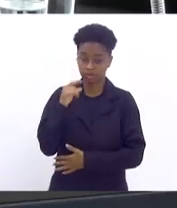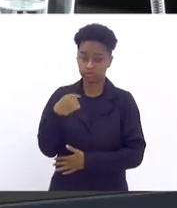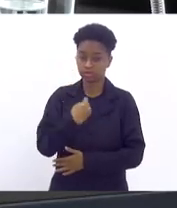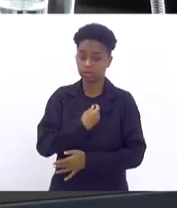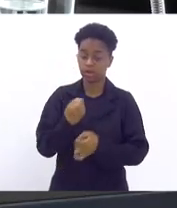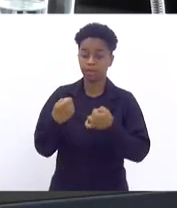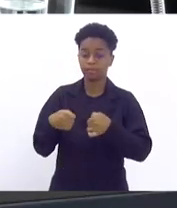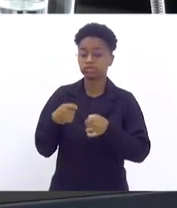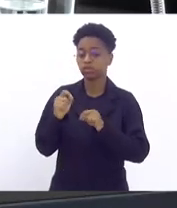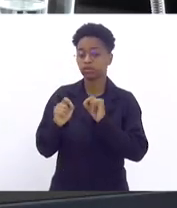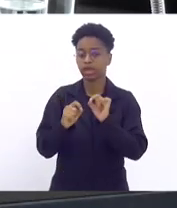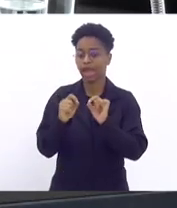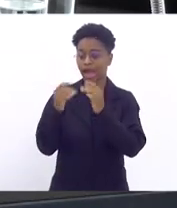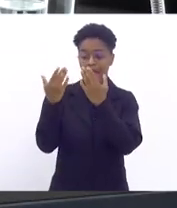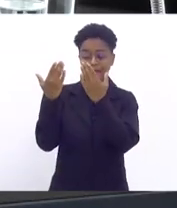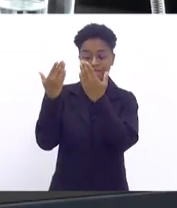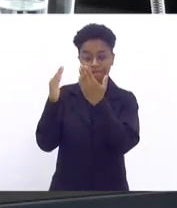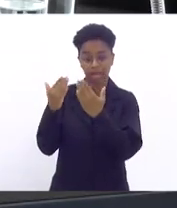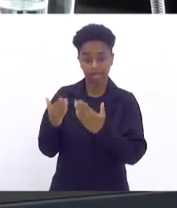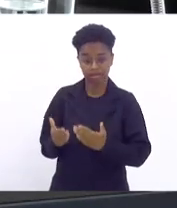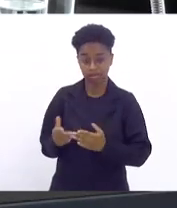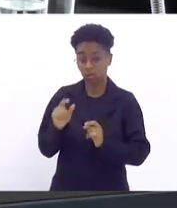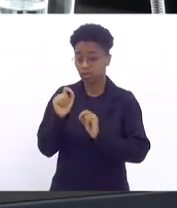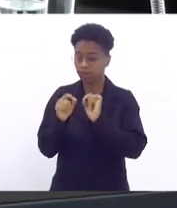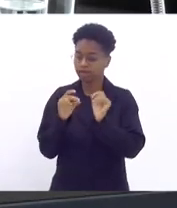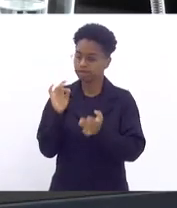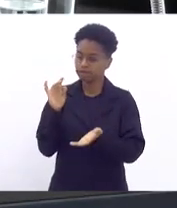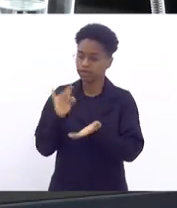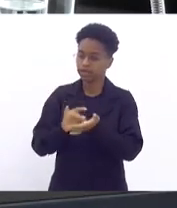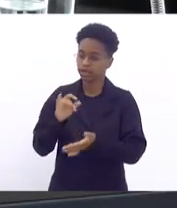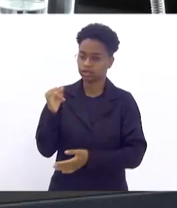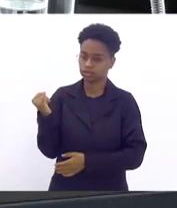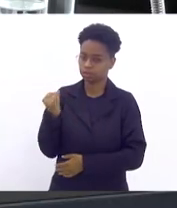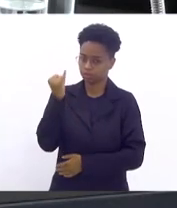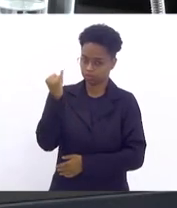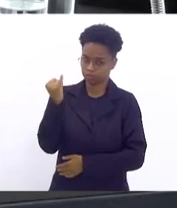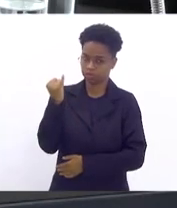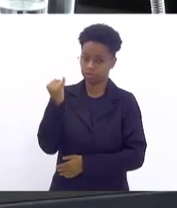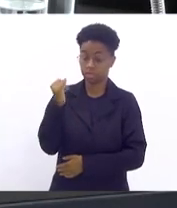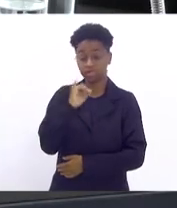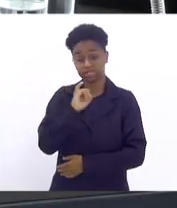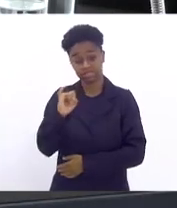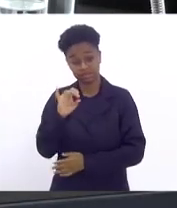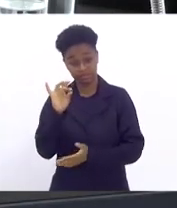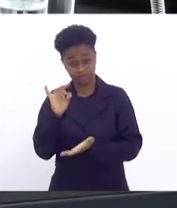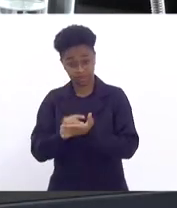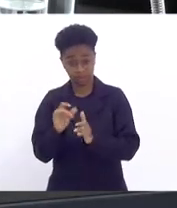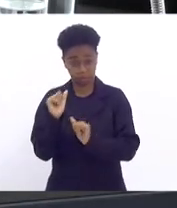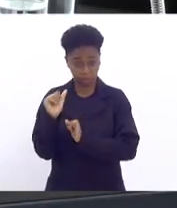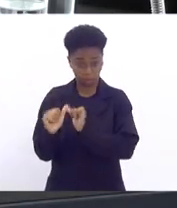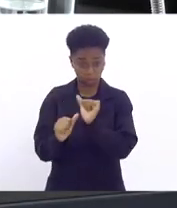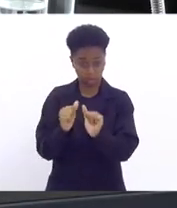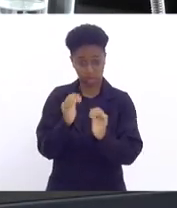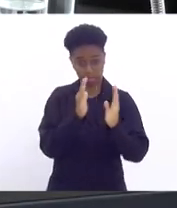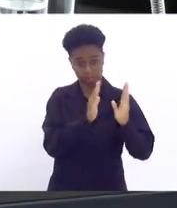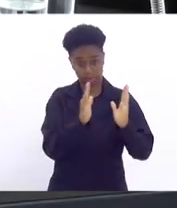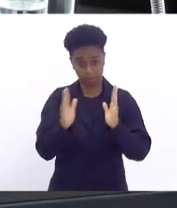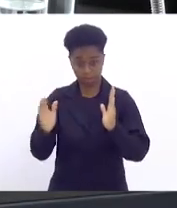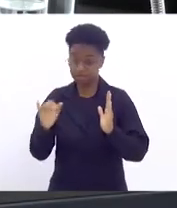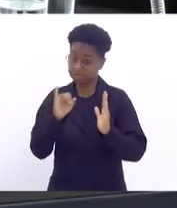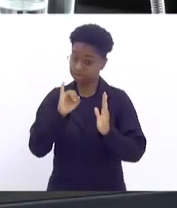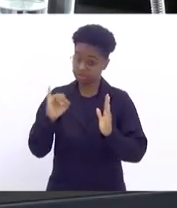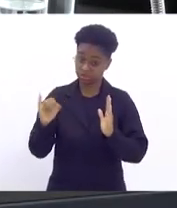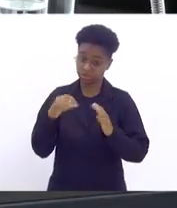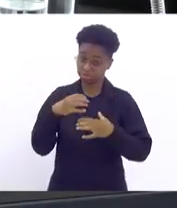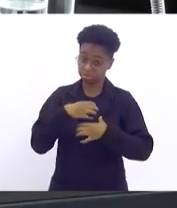uma análise do que realmente importa se é mudar de fato o rito e se isso não causaria